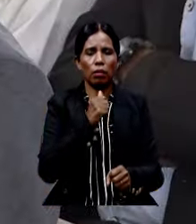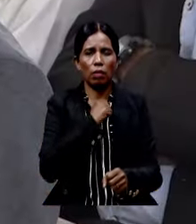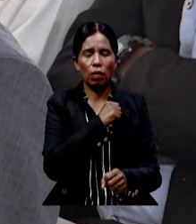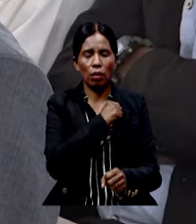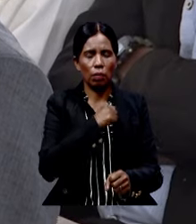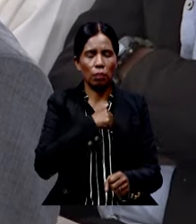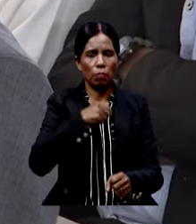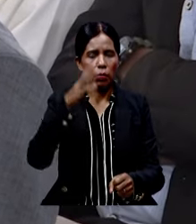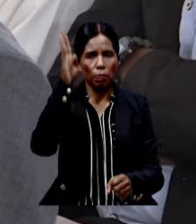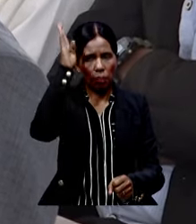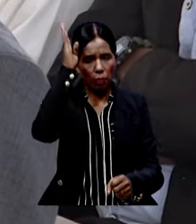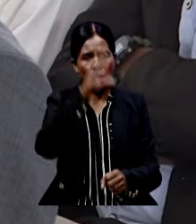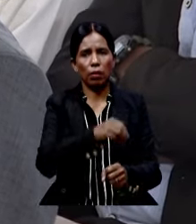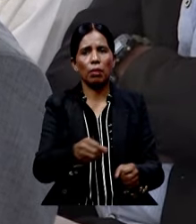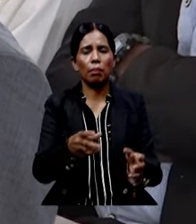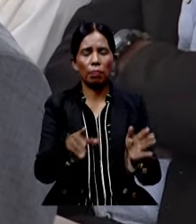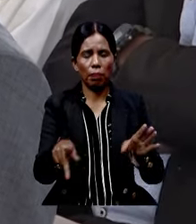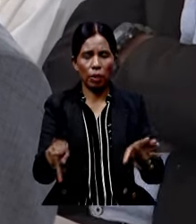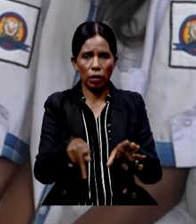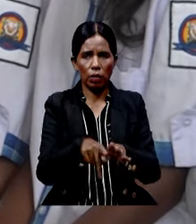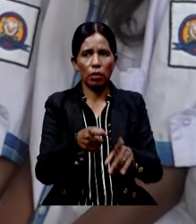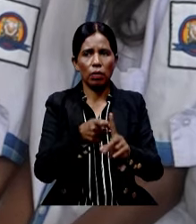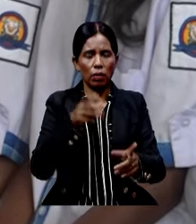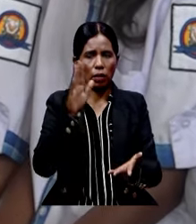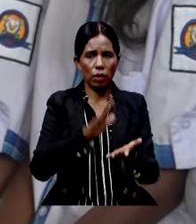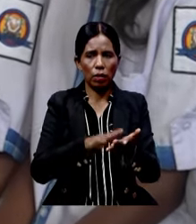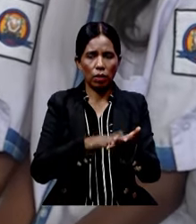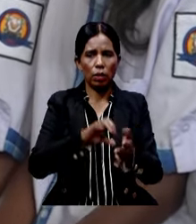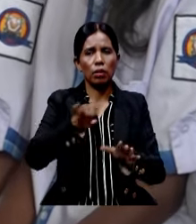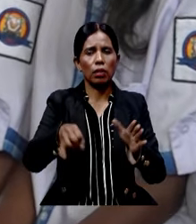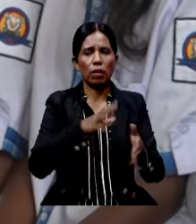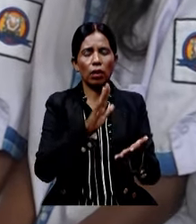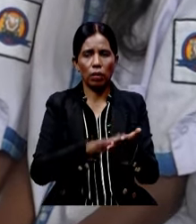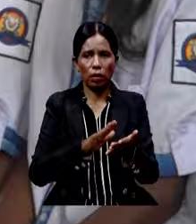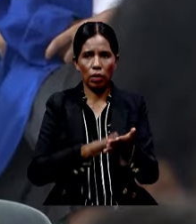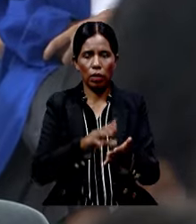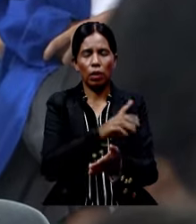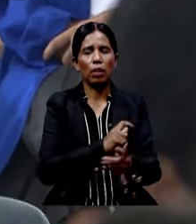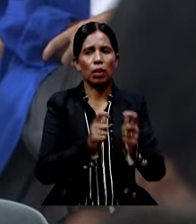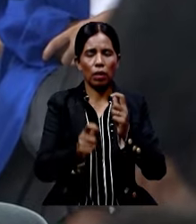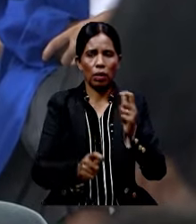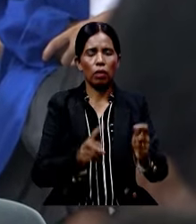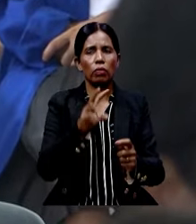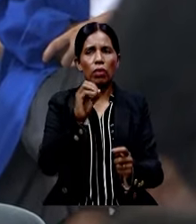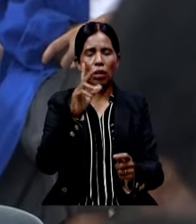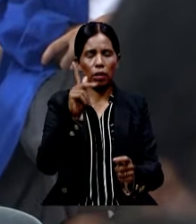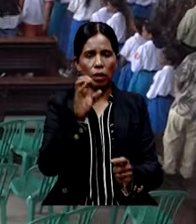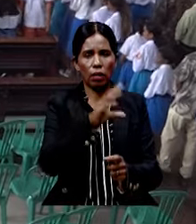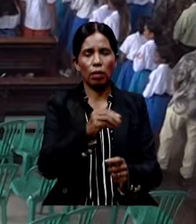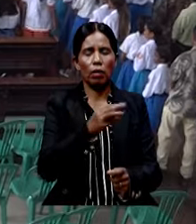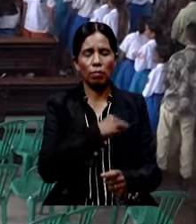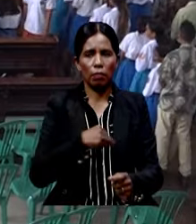ne participa husi secretário estado ensino secundário geral no ensino secundário técnico vocacional padre